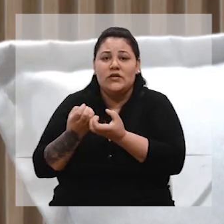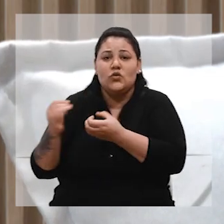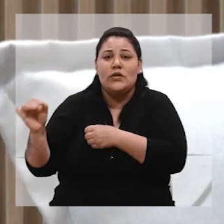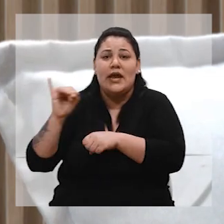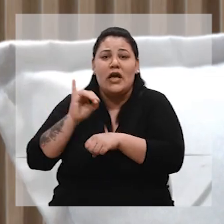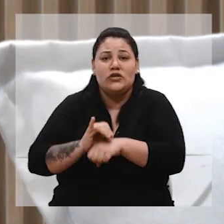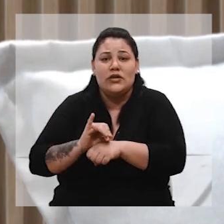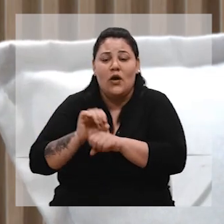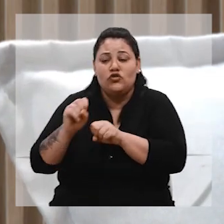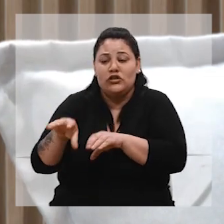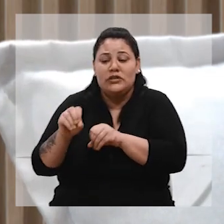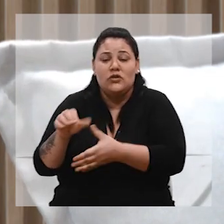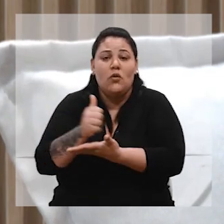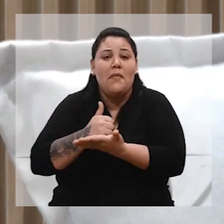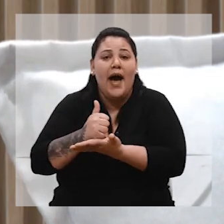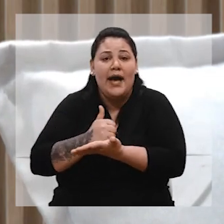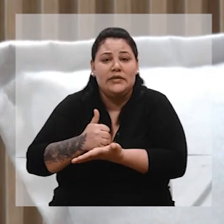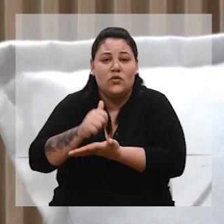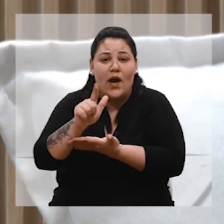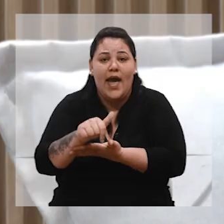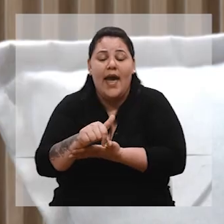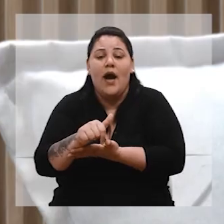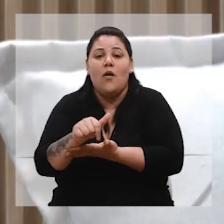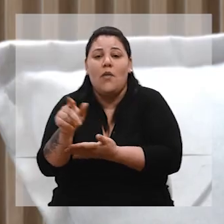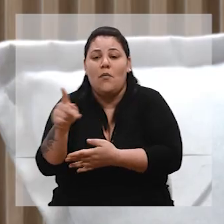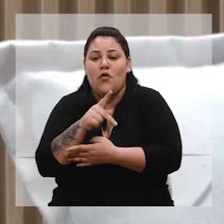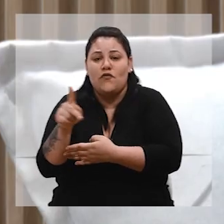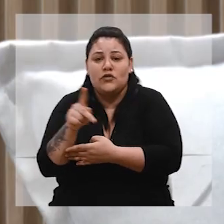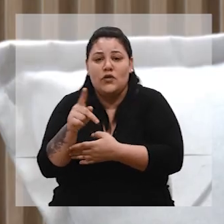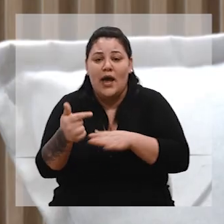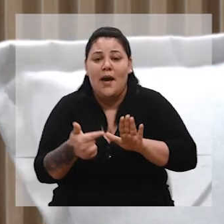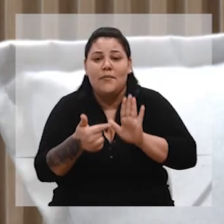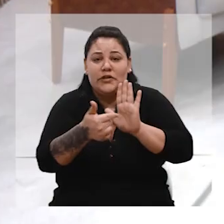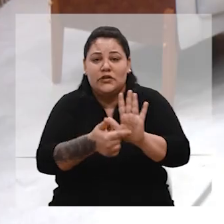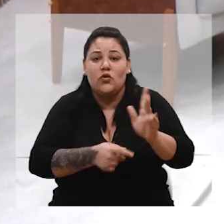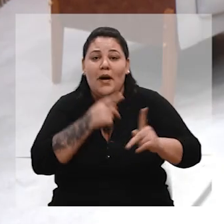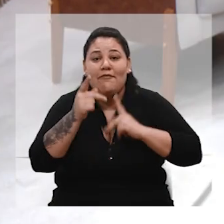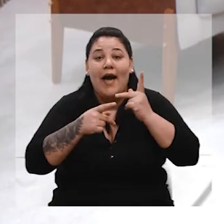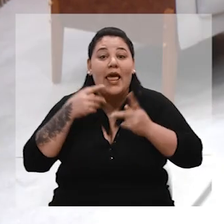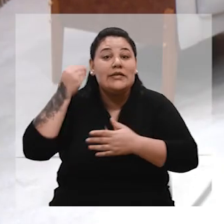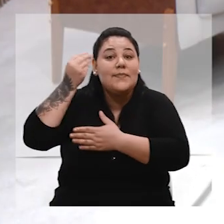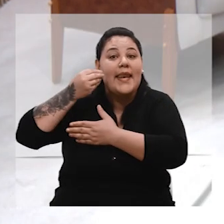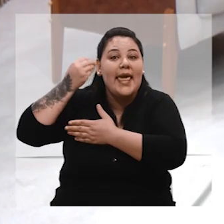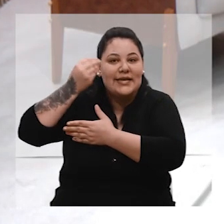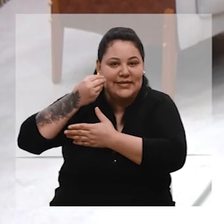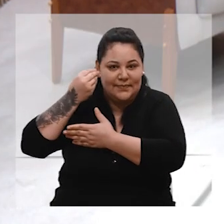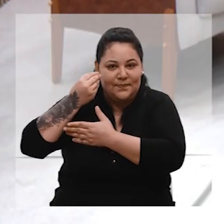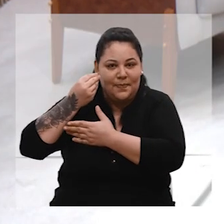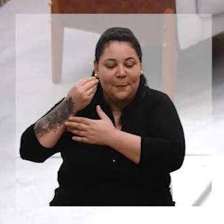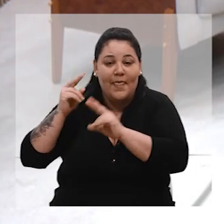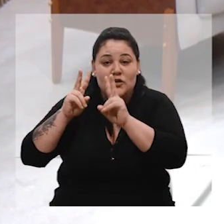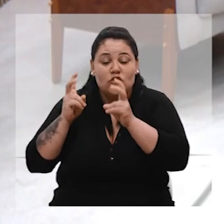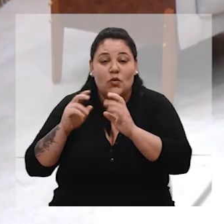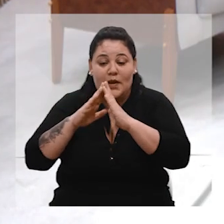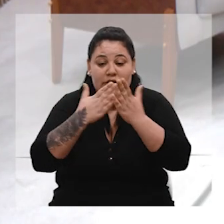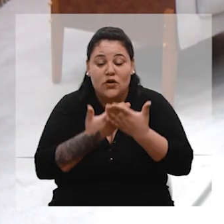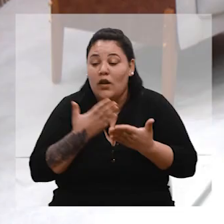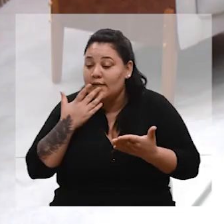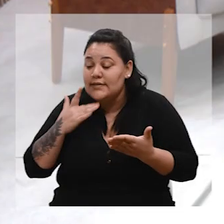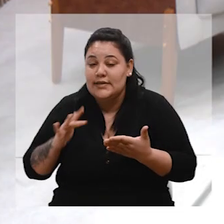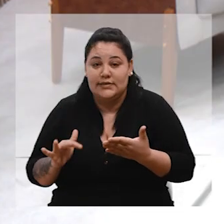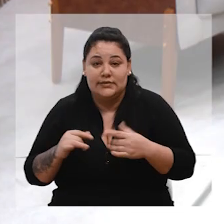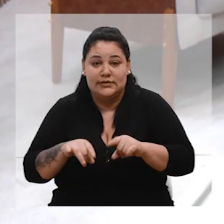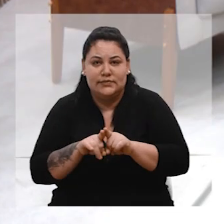que foi o Congresso Internacional de Educação Básica, que uma professora veio apresentar o relato de experiência da